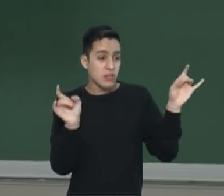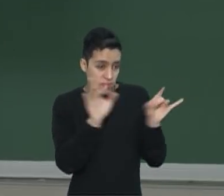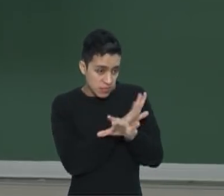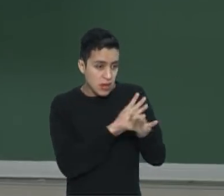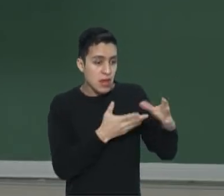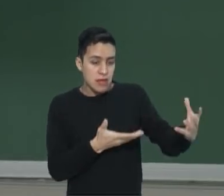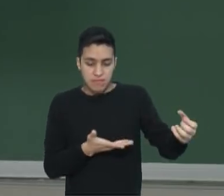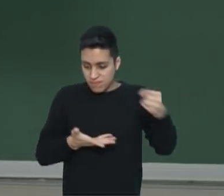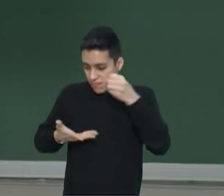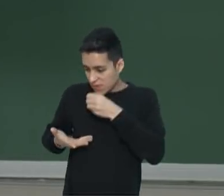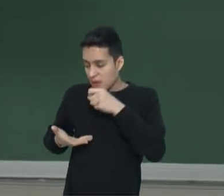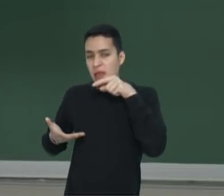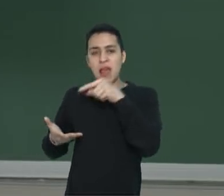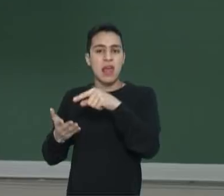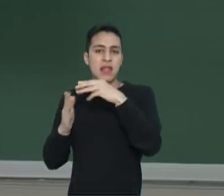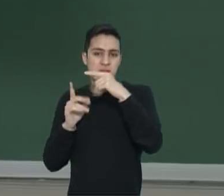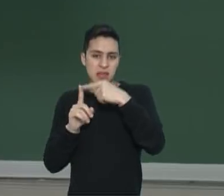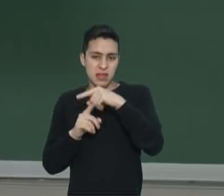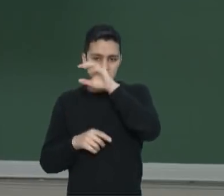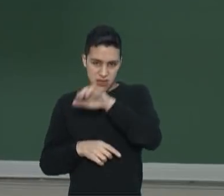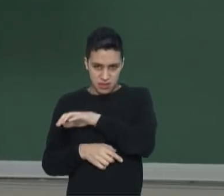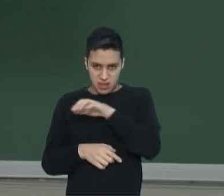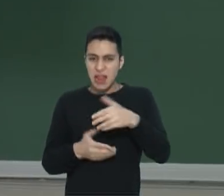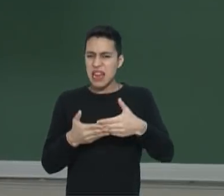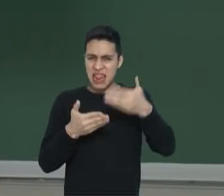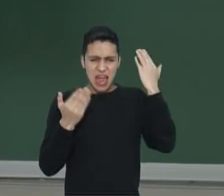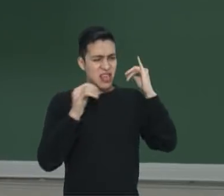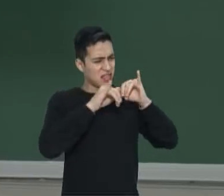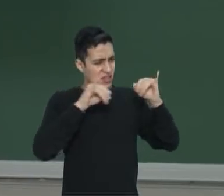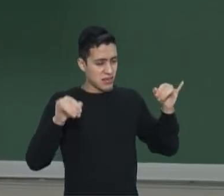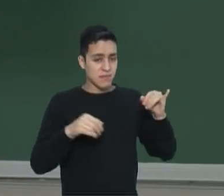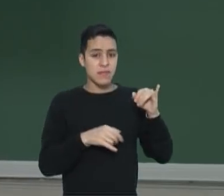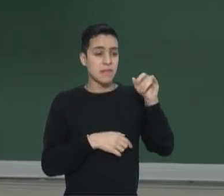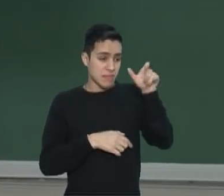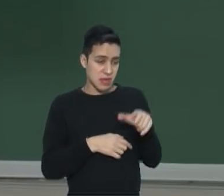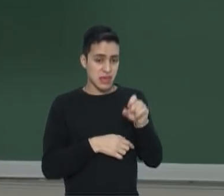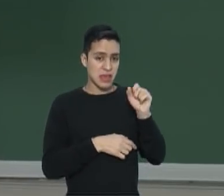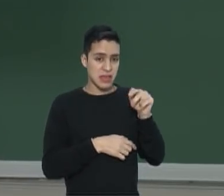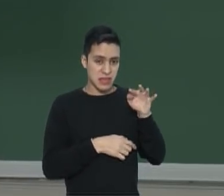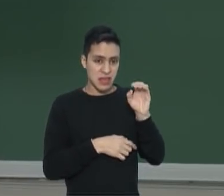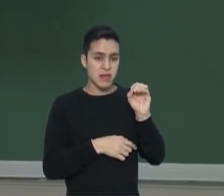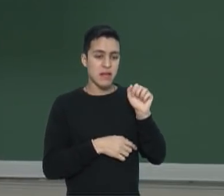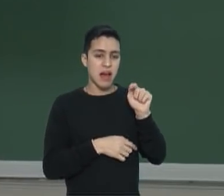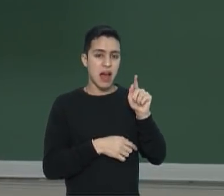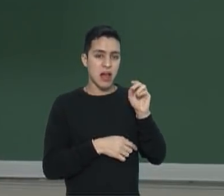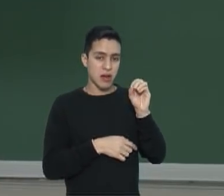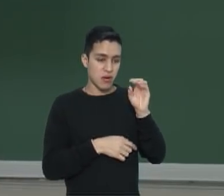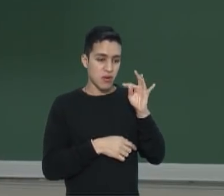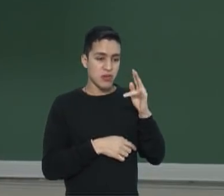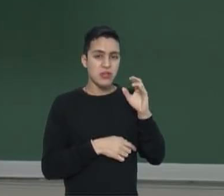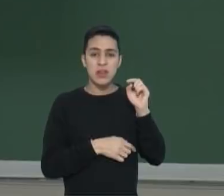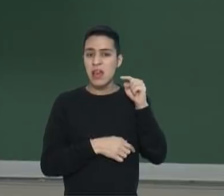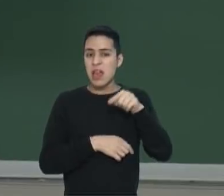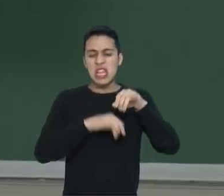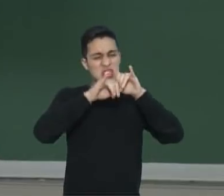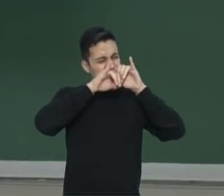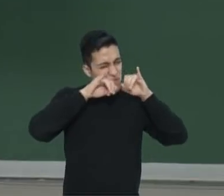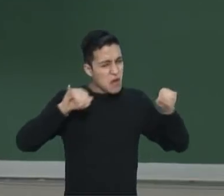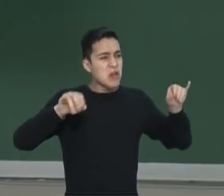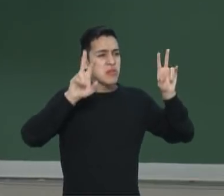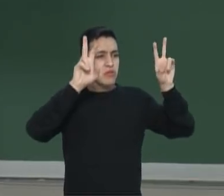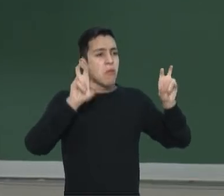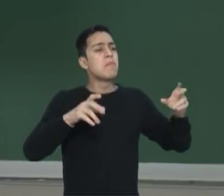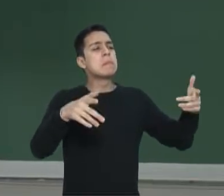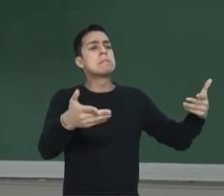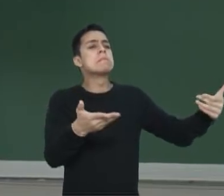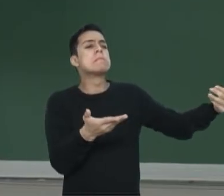testamento. Então isso era muito divulgado. E Santo Agostinho, Agostinho de Hipona, era um dos maiores divulgadores de doações para a